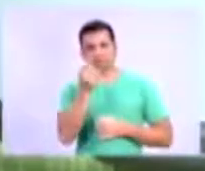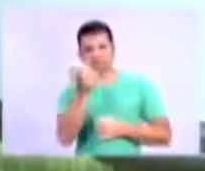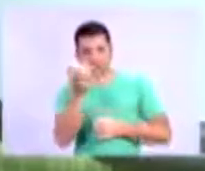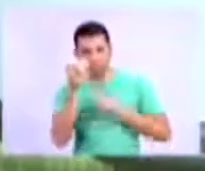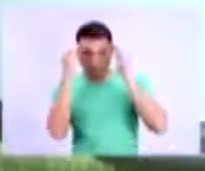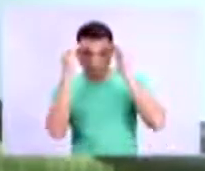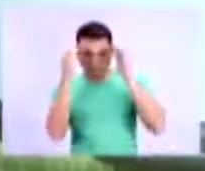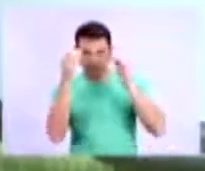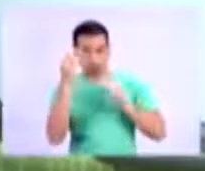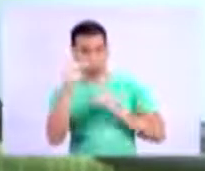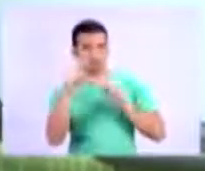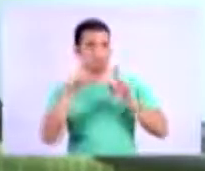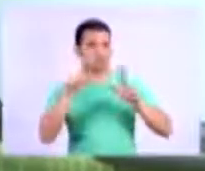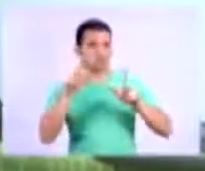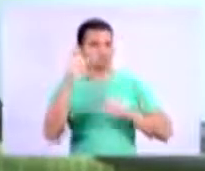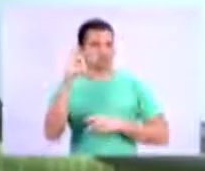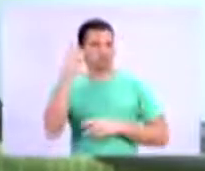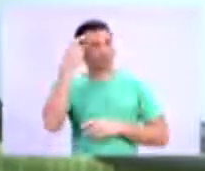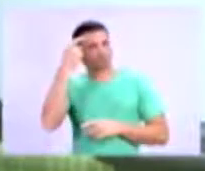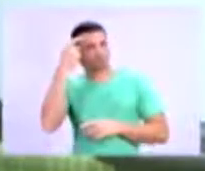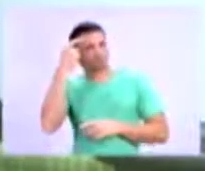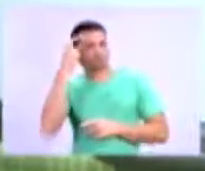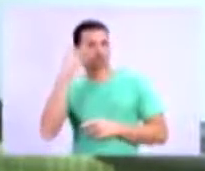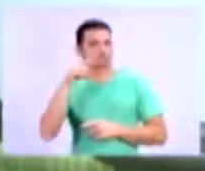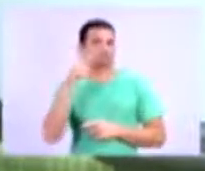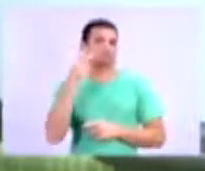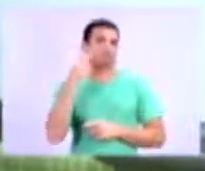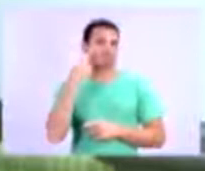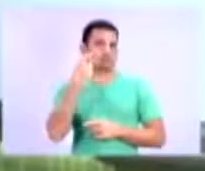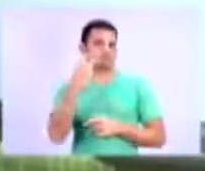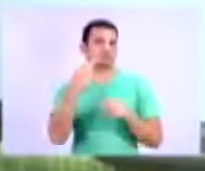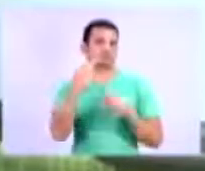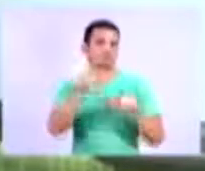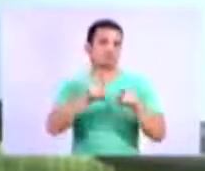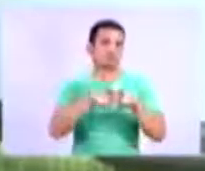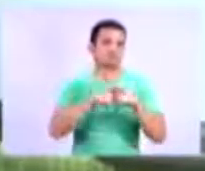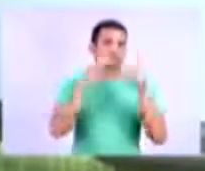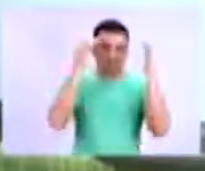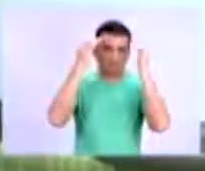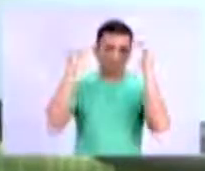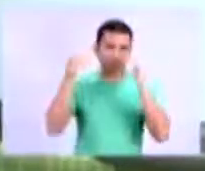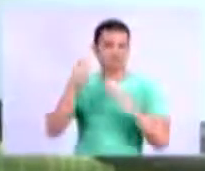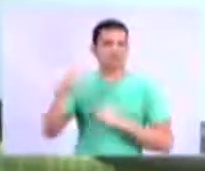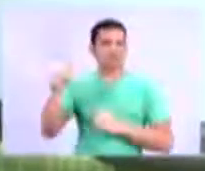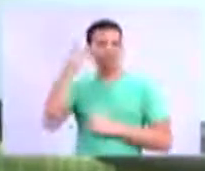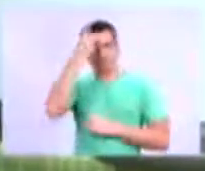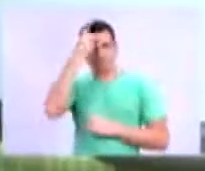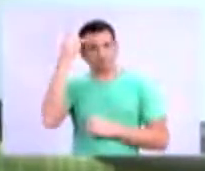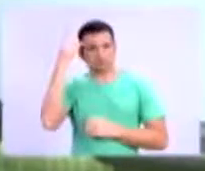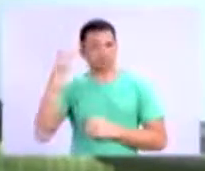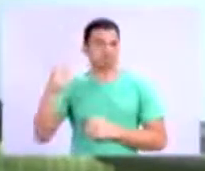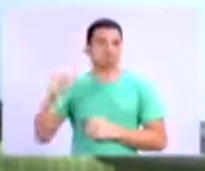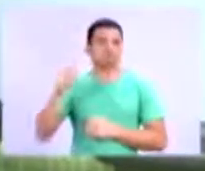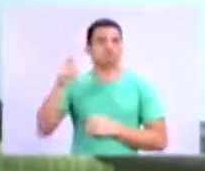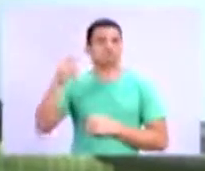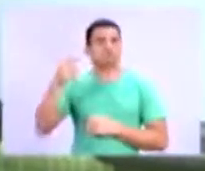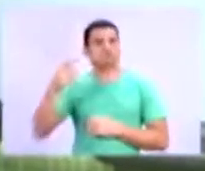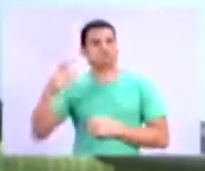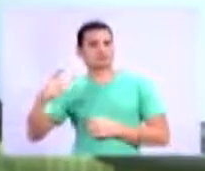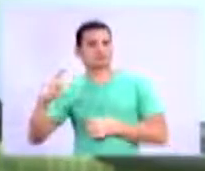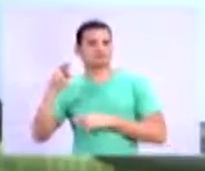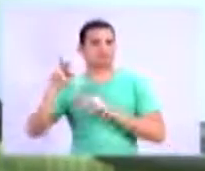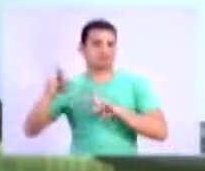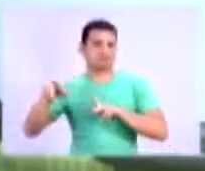sua diferença, nas suas convicções, é interessante que você também respeite as outras pessoas nas suas diferenças e nas suas